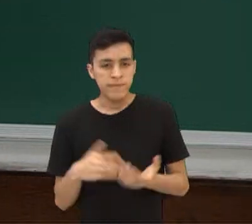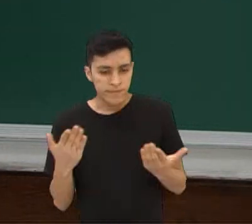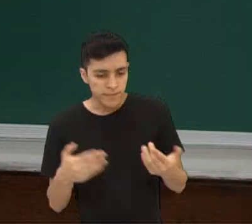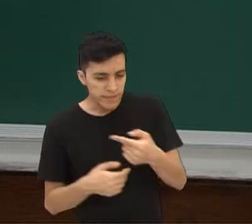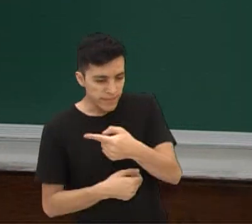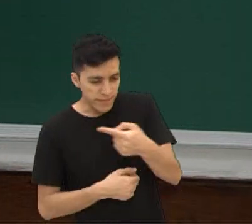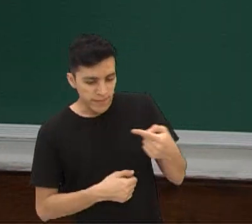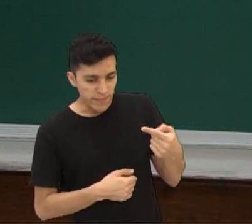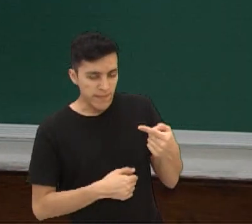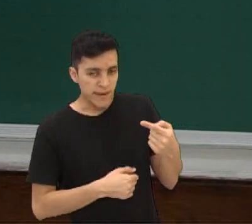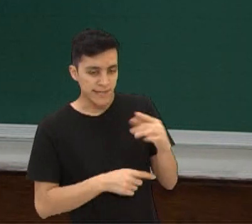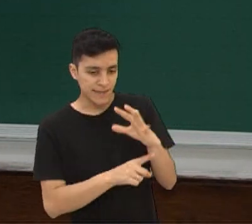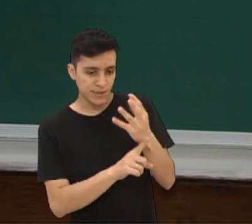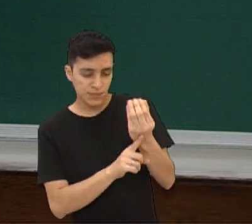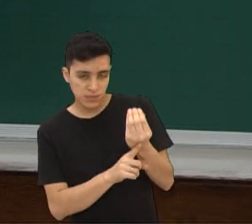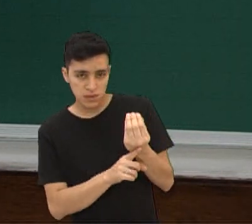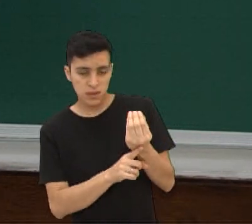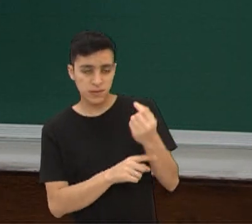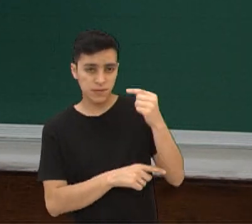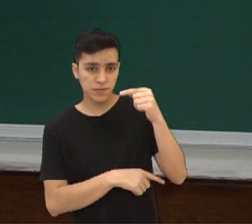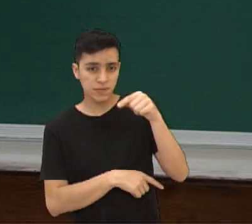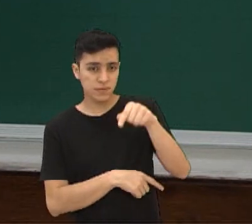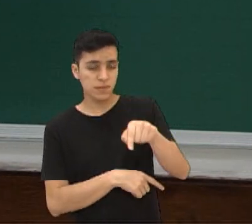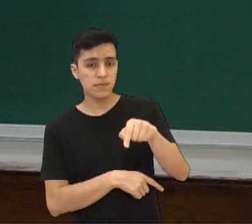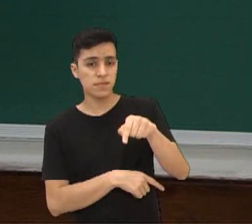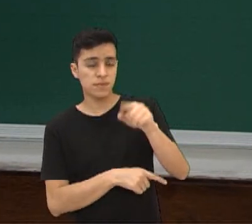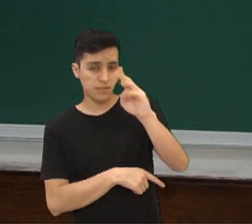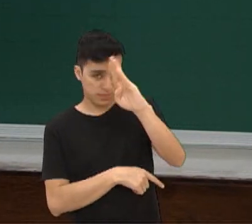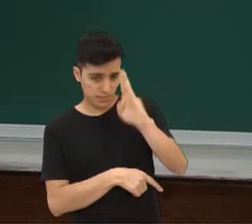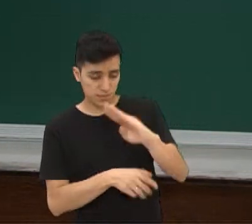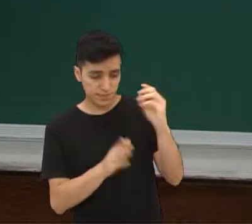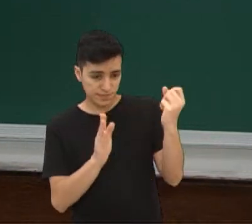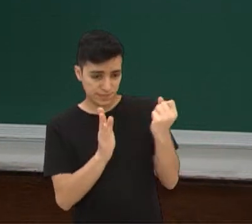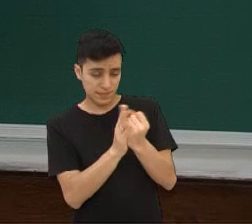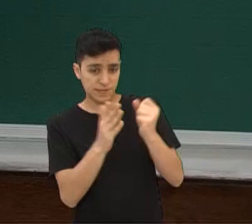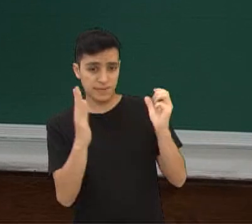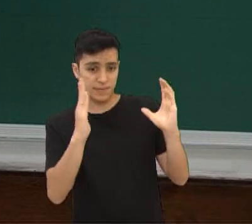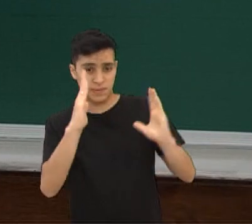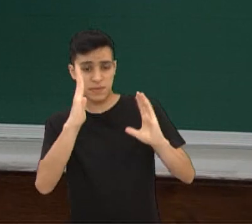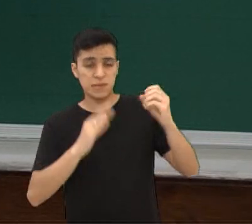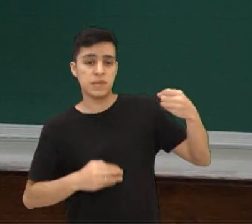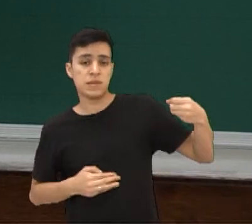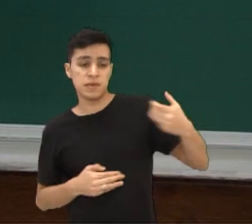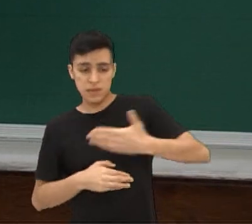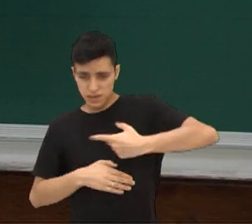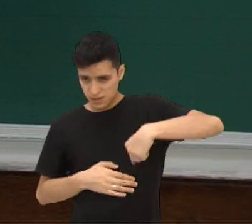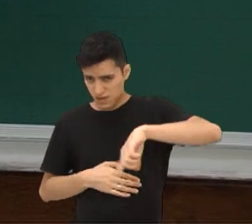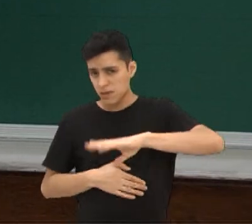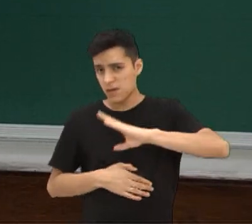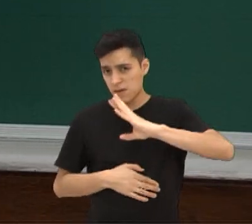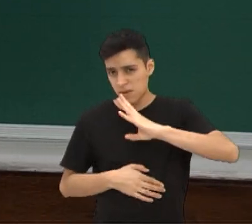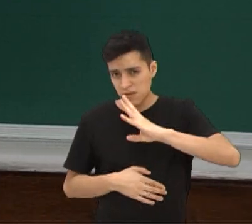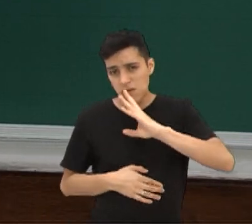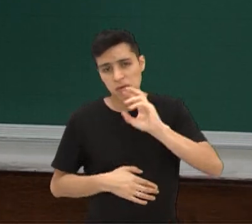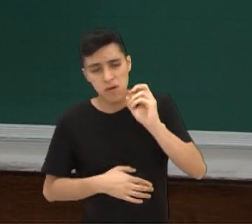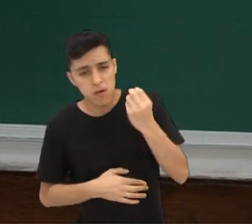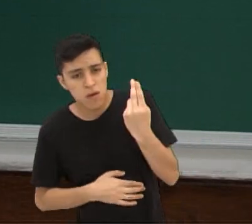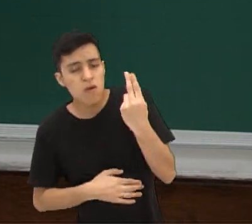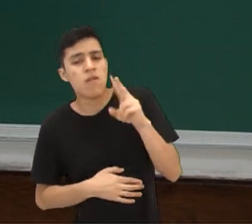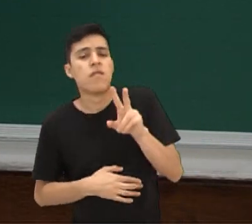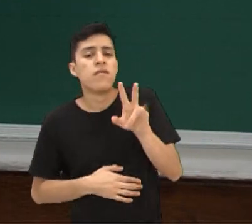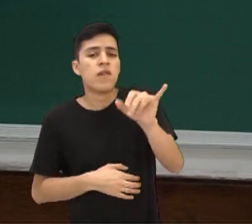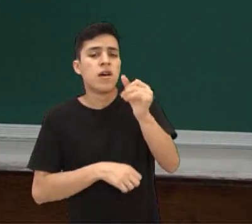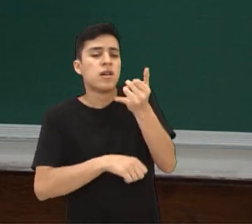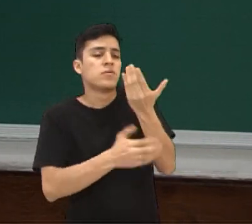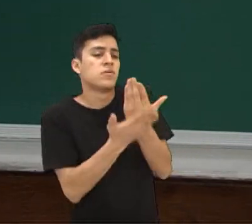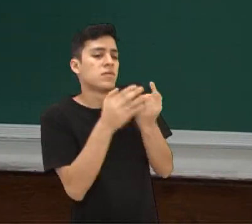Semana de Arte Moderna marcou o início do modernismo, que foi um evento, lembra, vocês já provavelmente já viram ou verão isso em outras